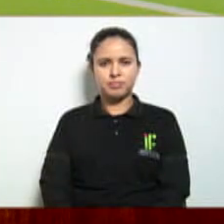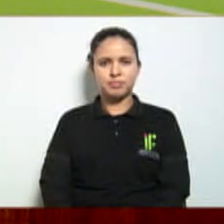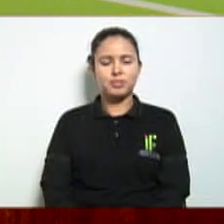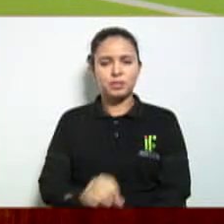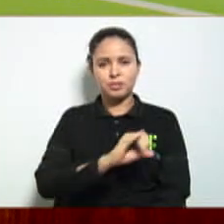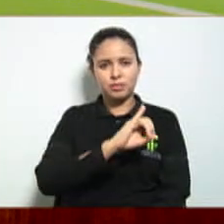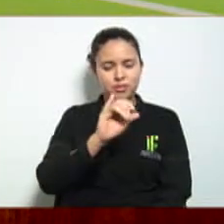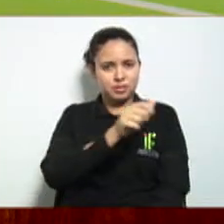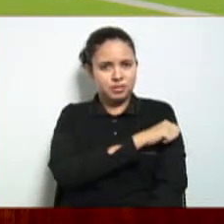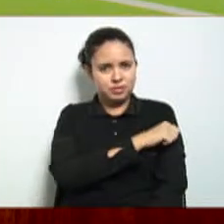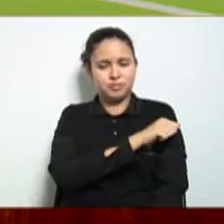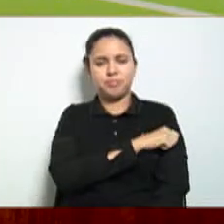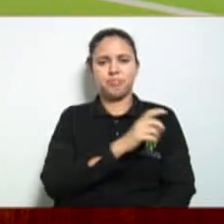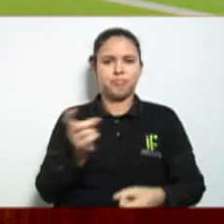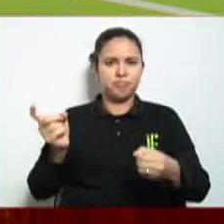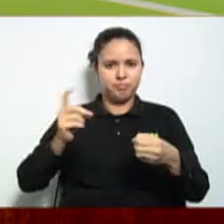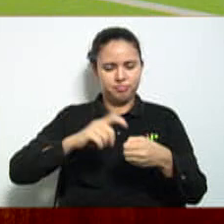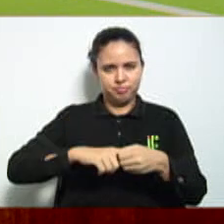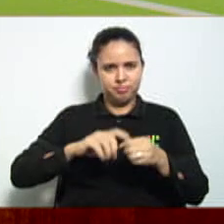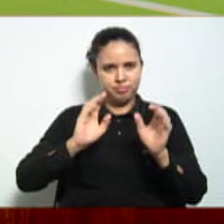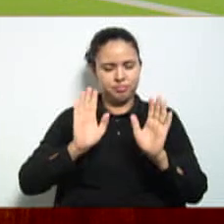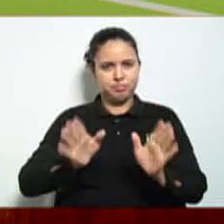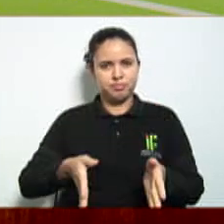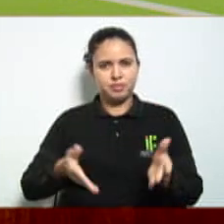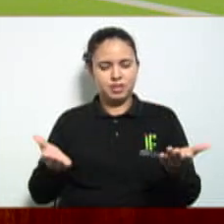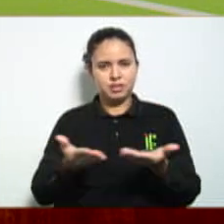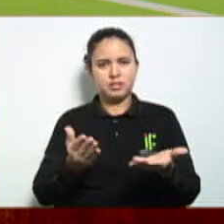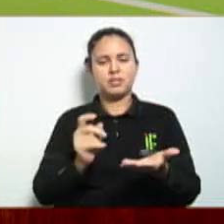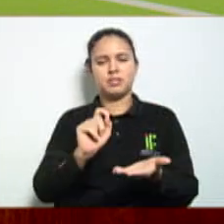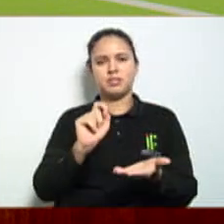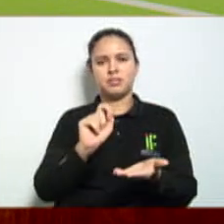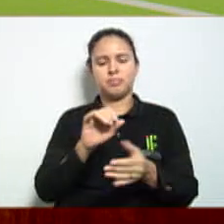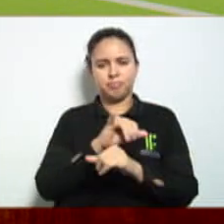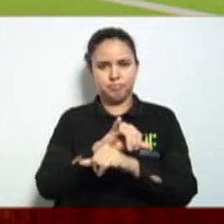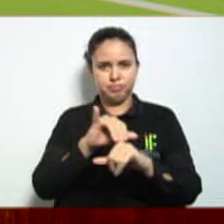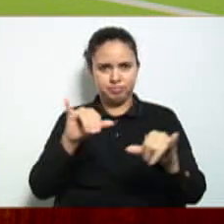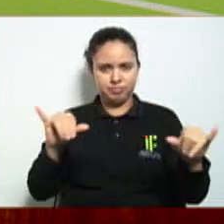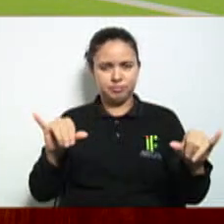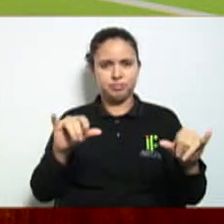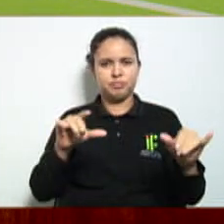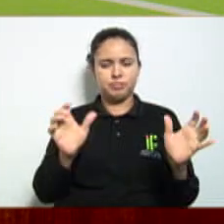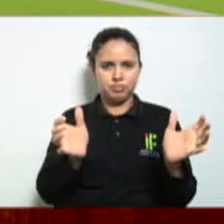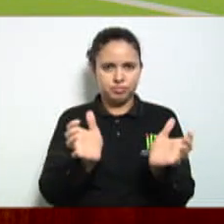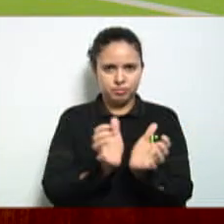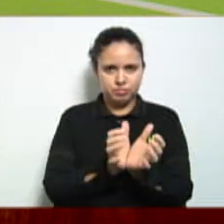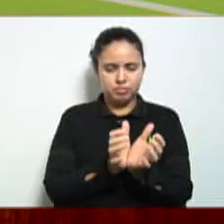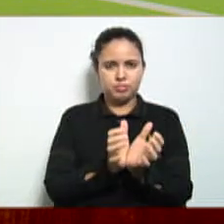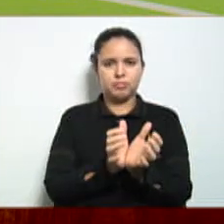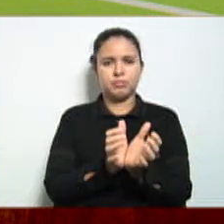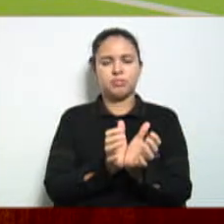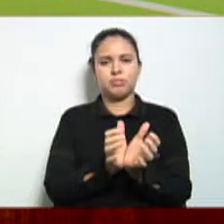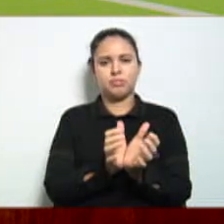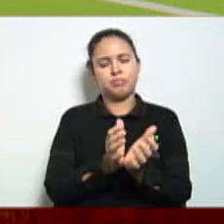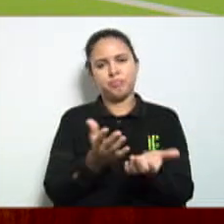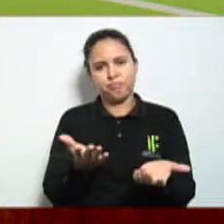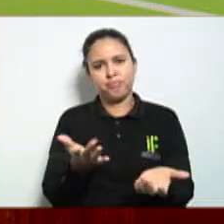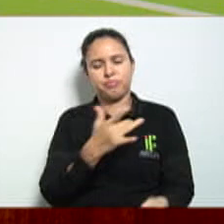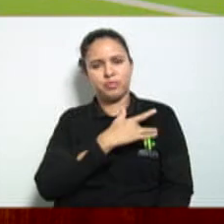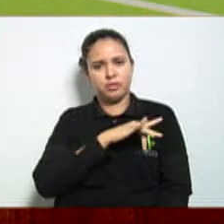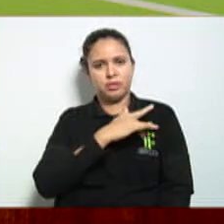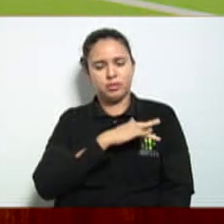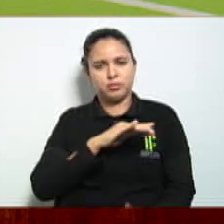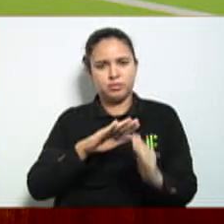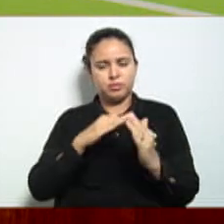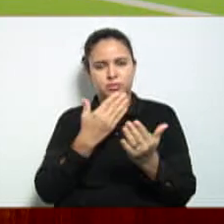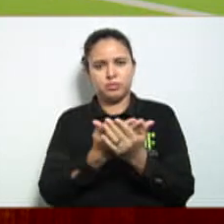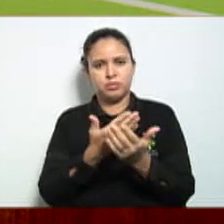Olá, alunos, estamos aqui de volta. Vou aqui com os avisos, né, do nosso grupo. Lamentando, né, na